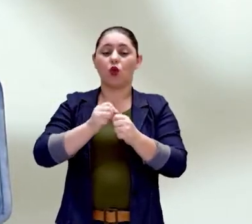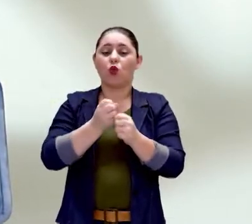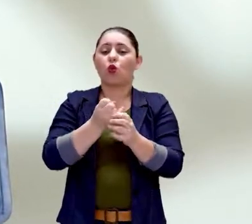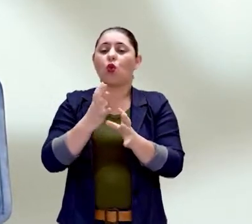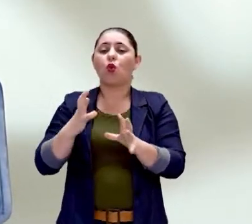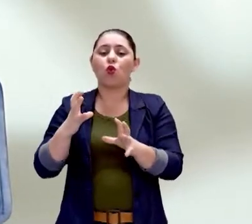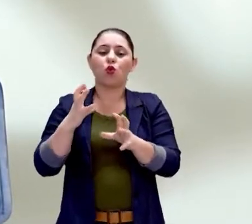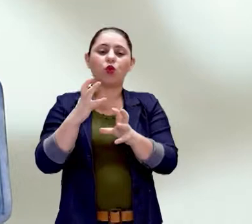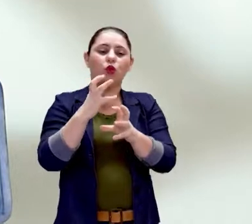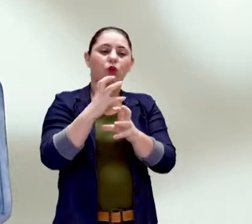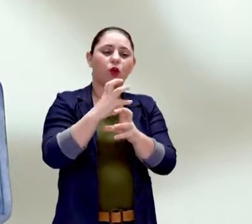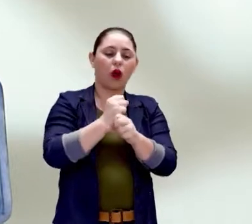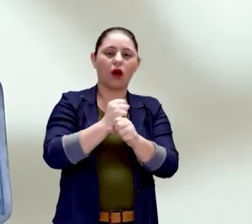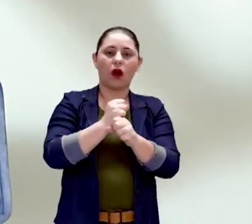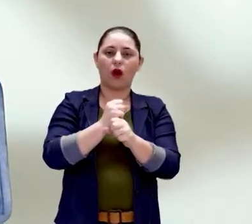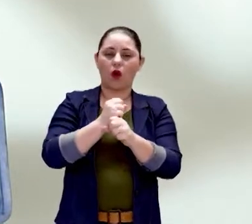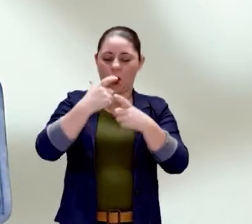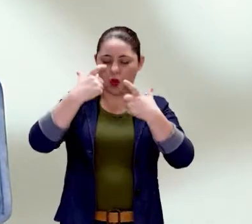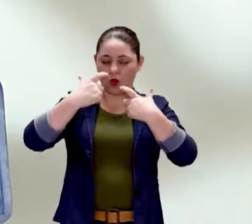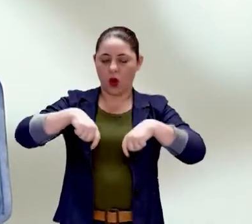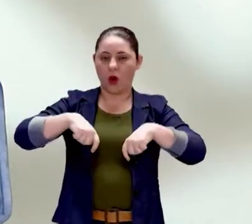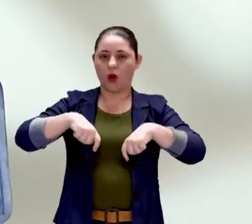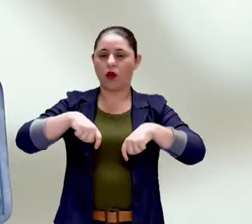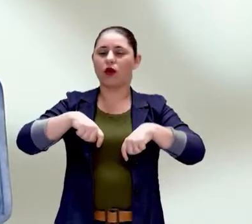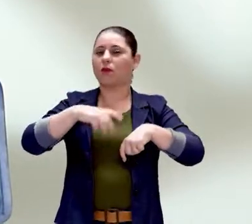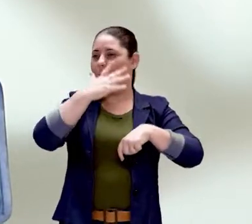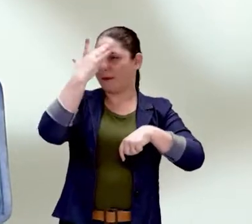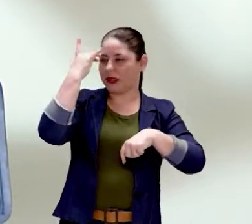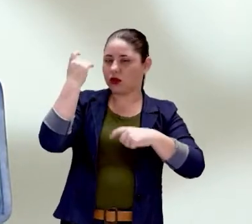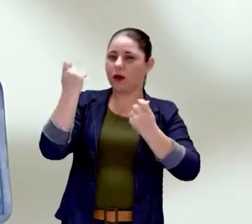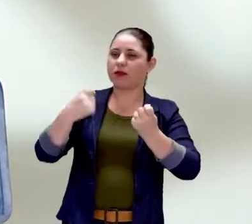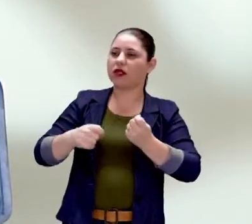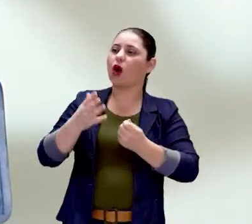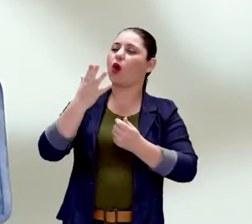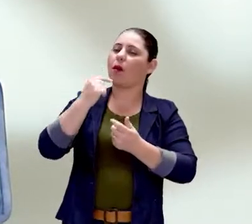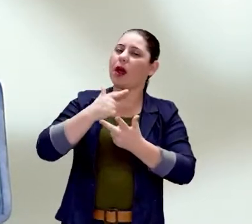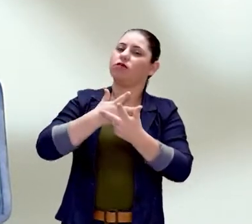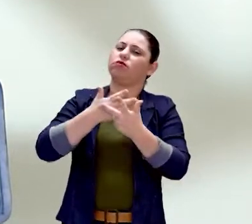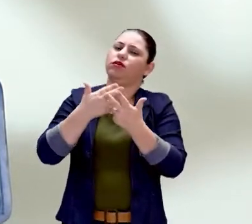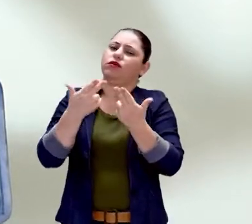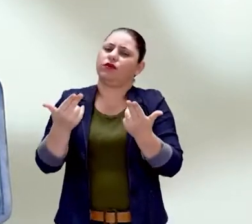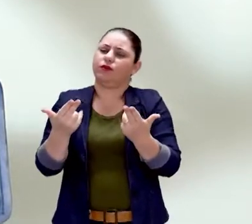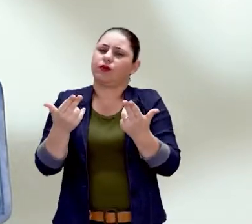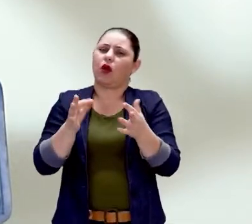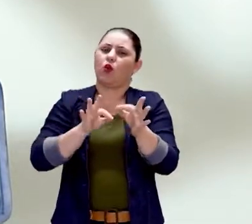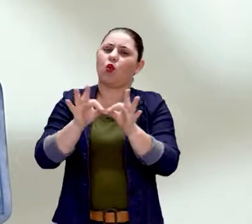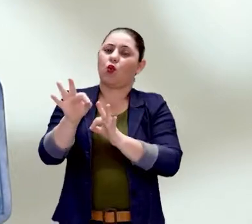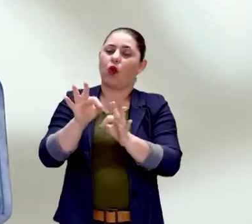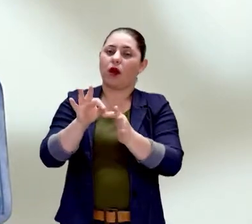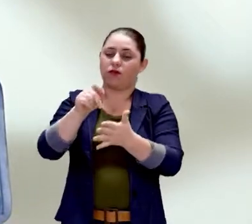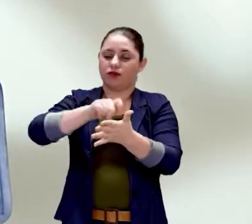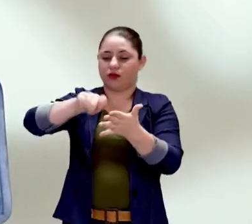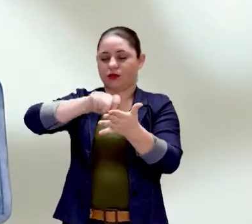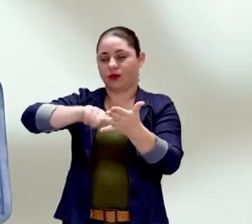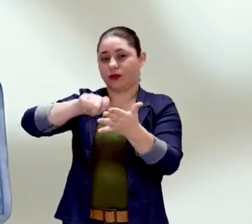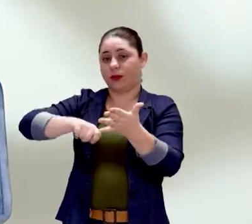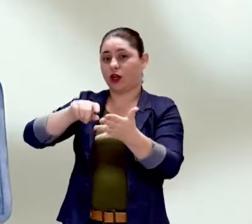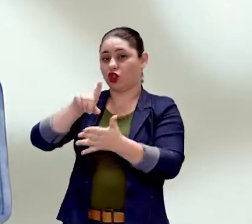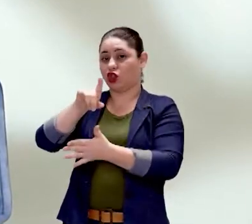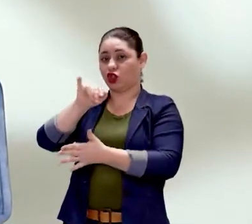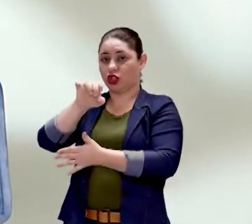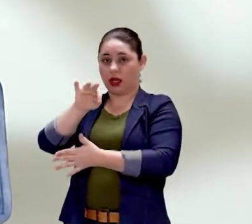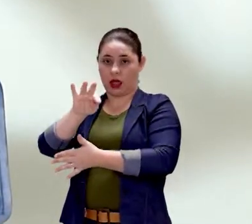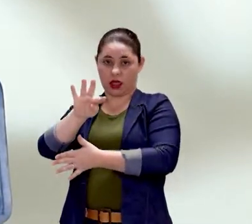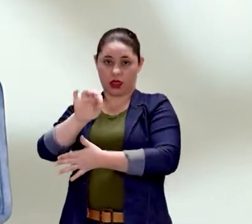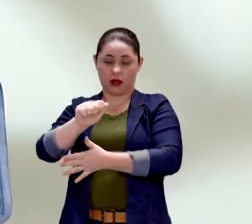calcular micro e macronutrientes de acordo com a composição corporal, dobras cutâneas, ele vai fazer a prescrição de